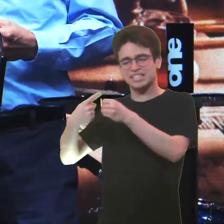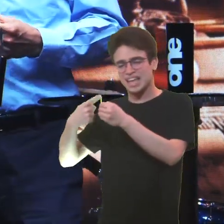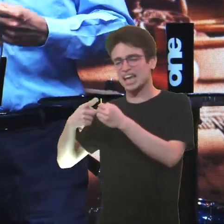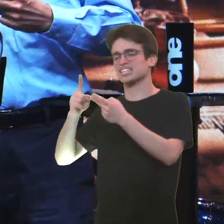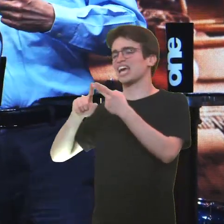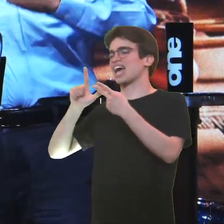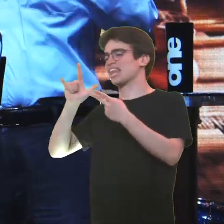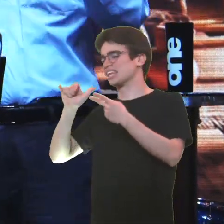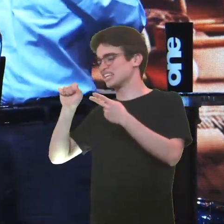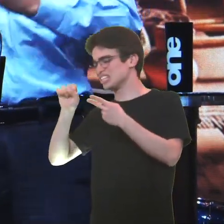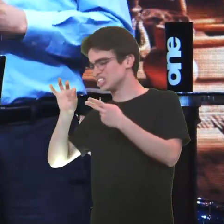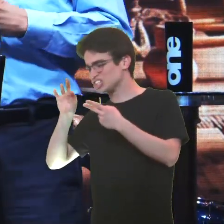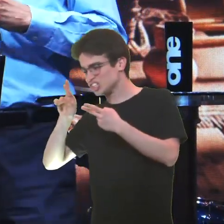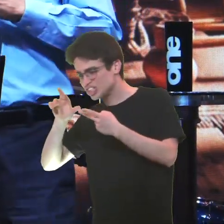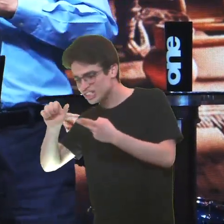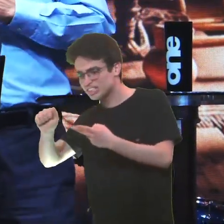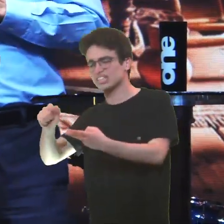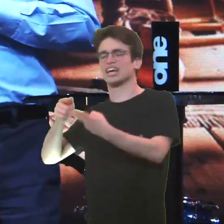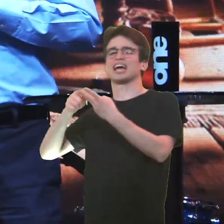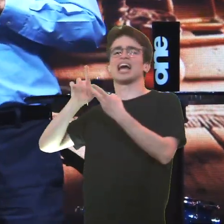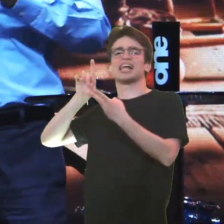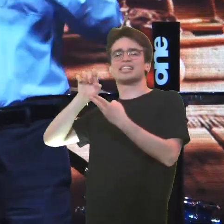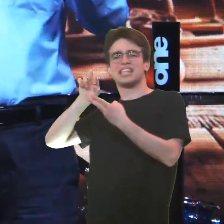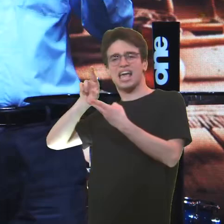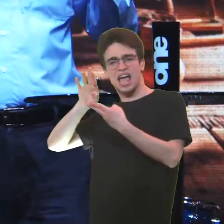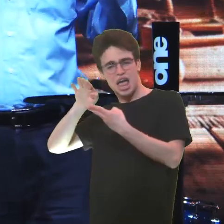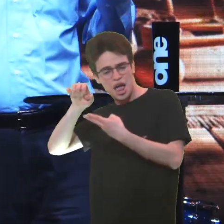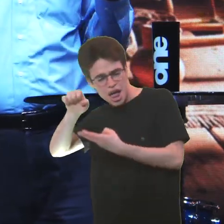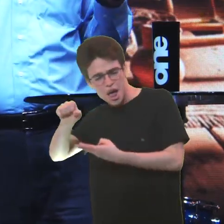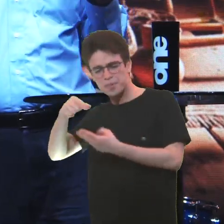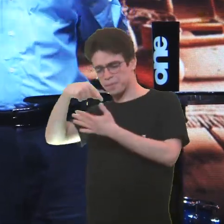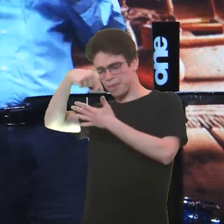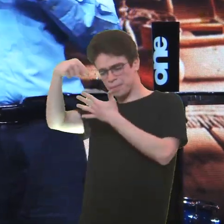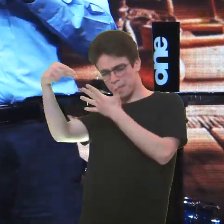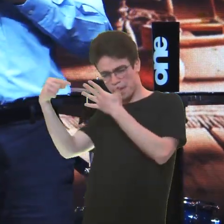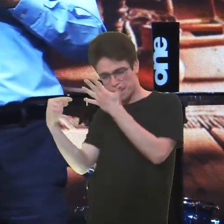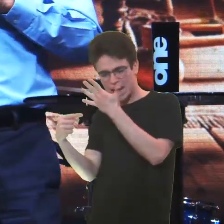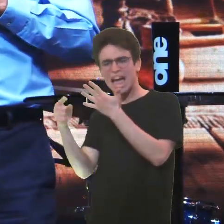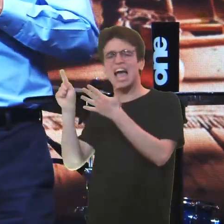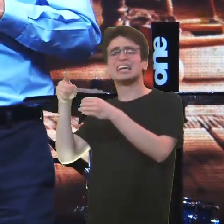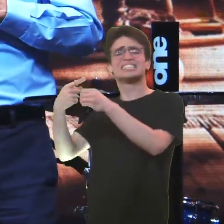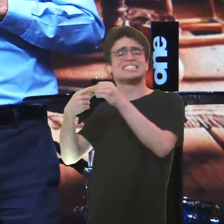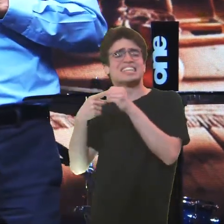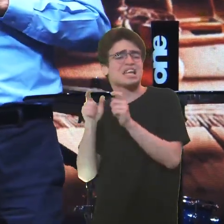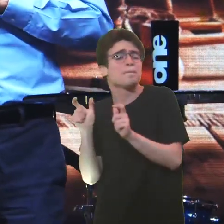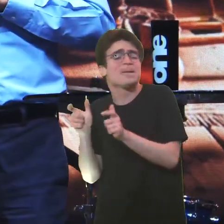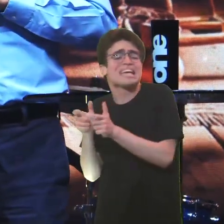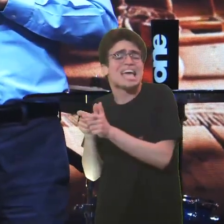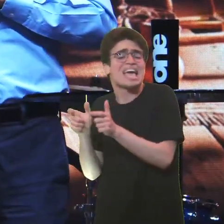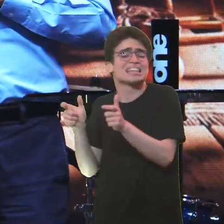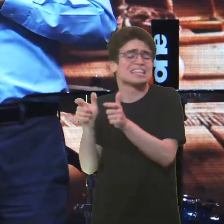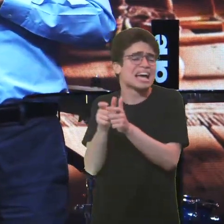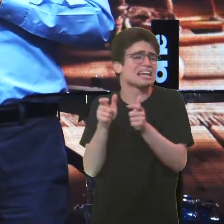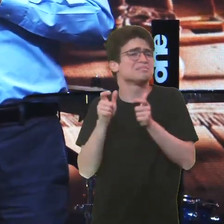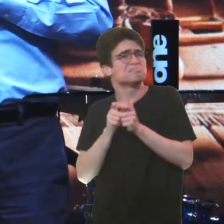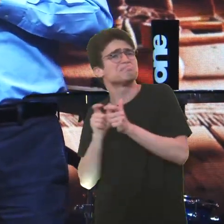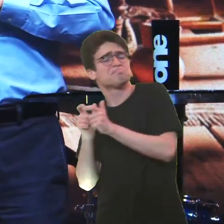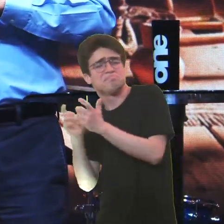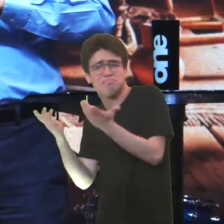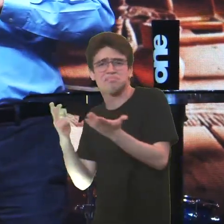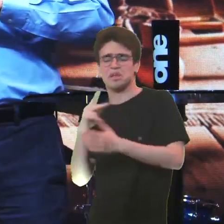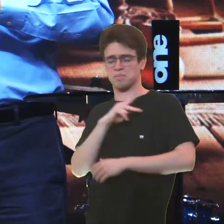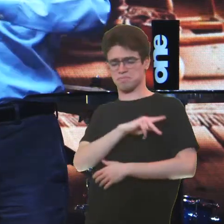Listra, Icômio, Derbe. Derbe. Pero estas eran poblaciones Mas pequeñas. essas eram populações pequenas, cidades